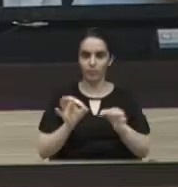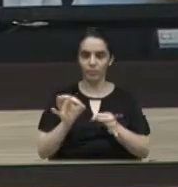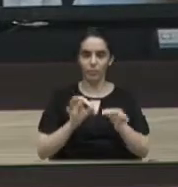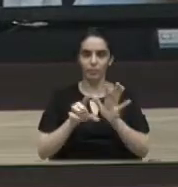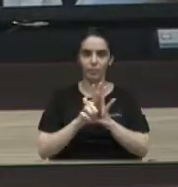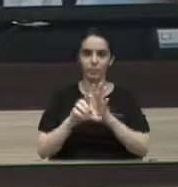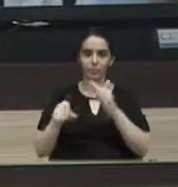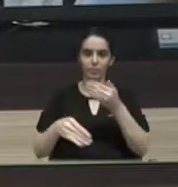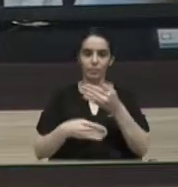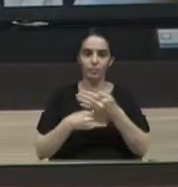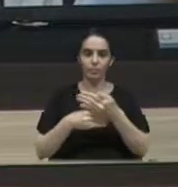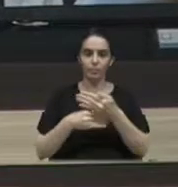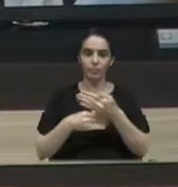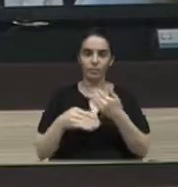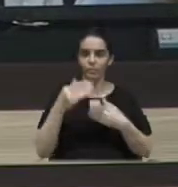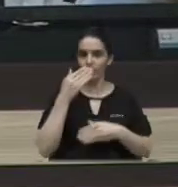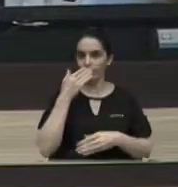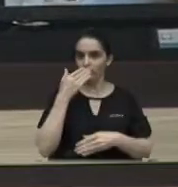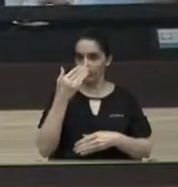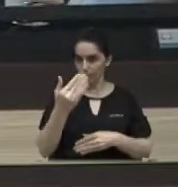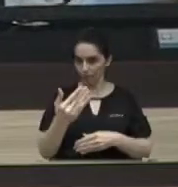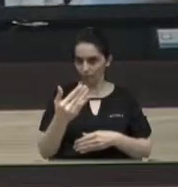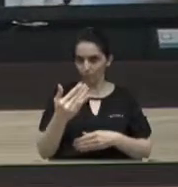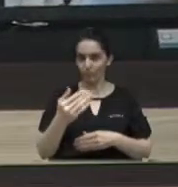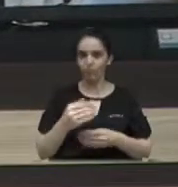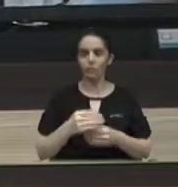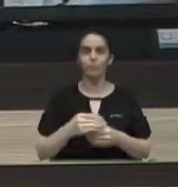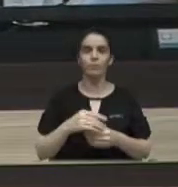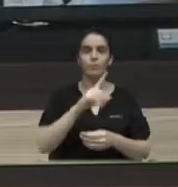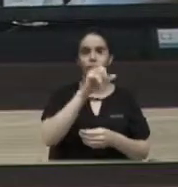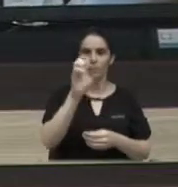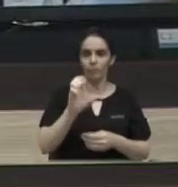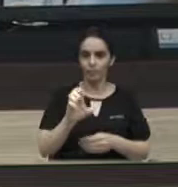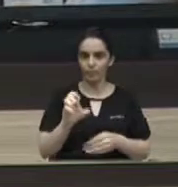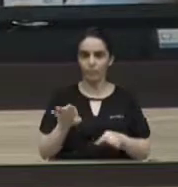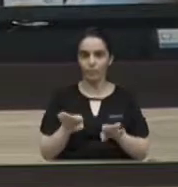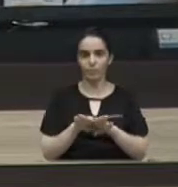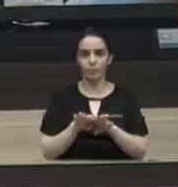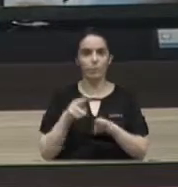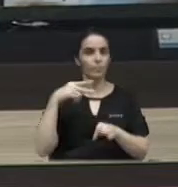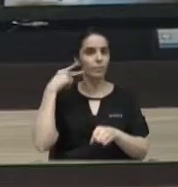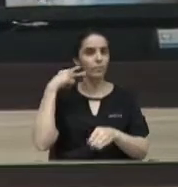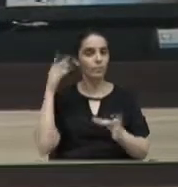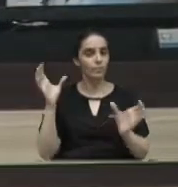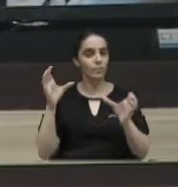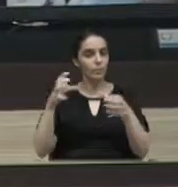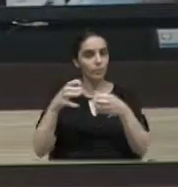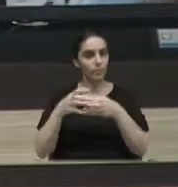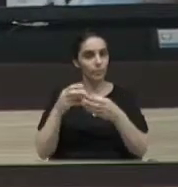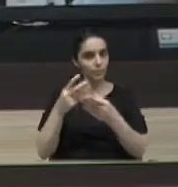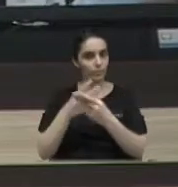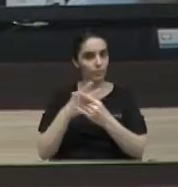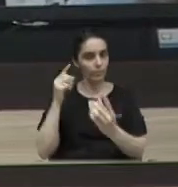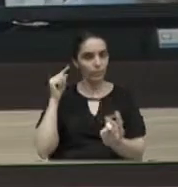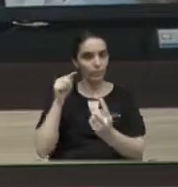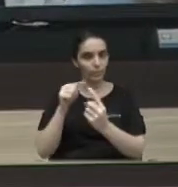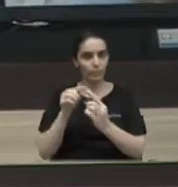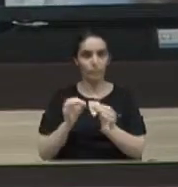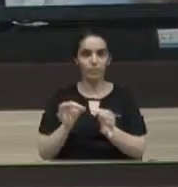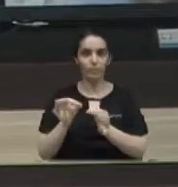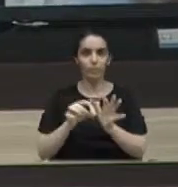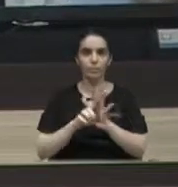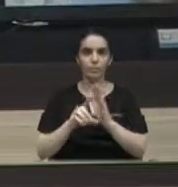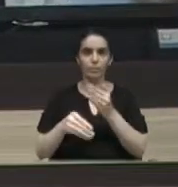lei complementar. Vimos a presença de Vossa Excelência e dos dignos vereadores que compõem essa egrégia Câmara Municipal, com o objetivo de encaminhar projeto de